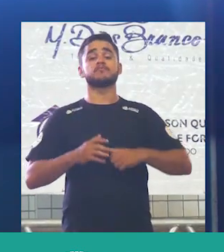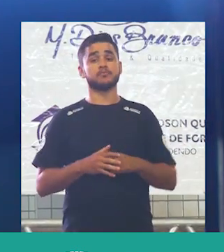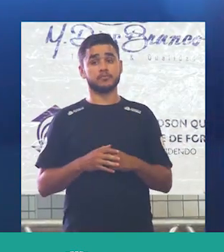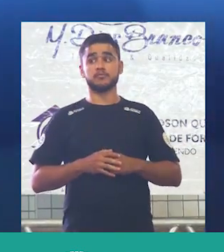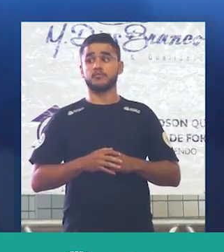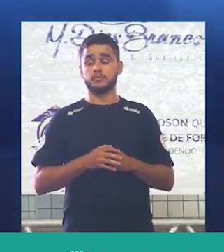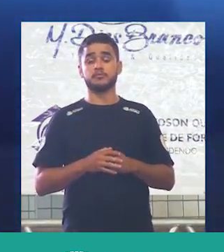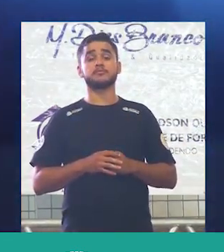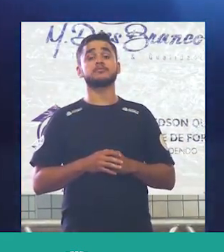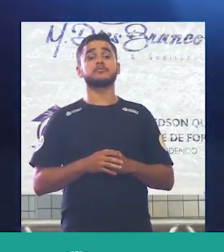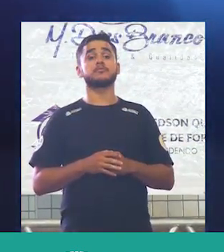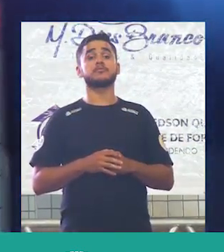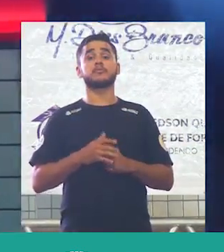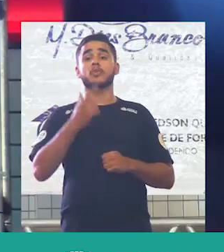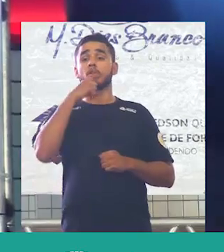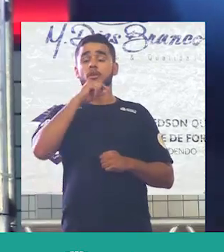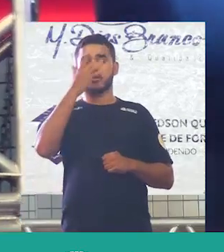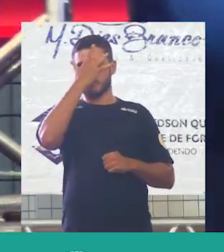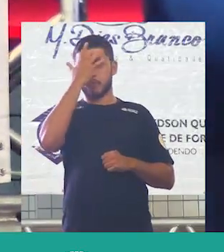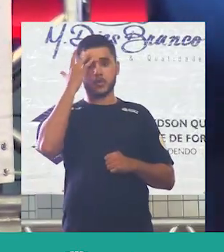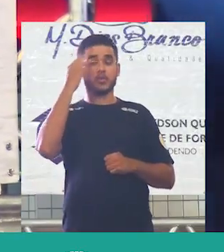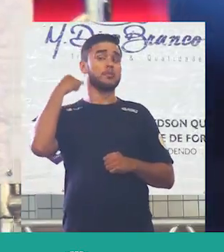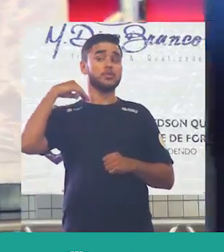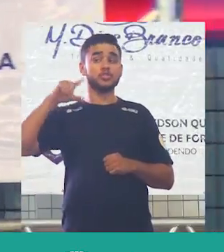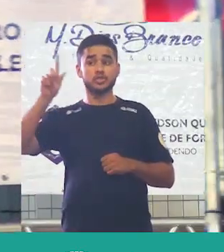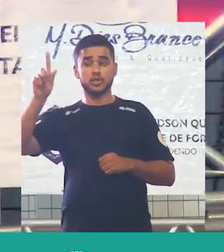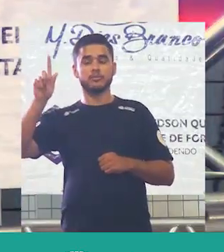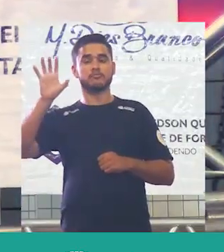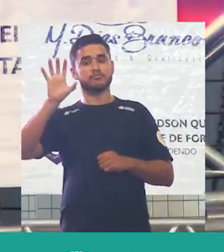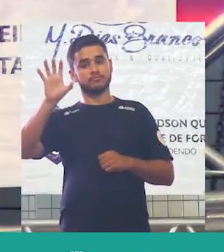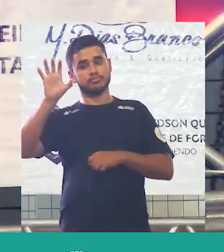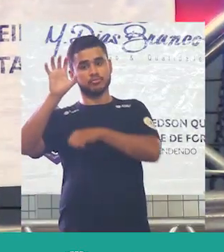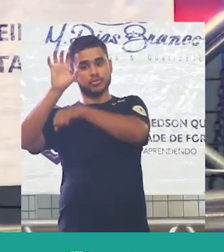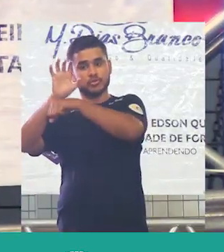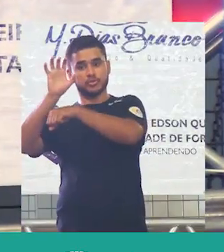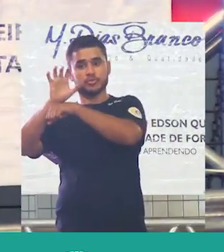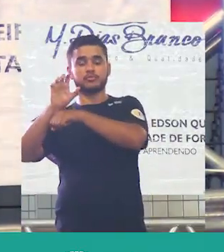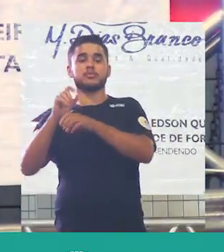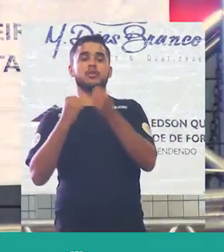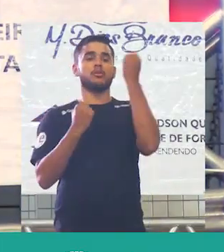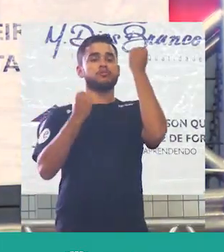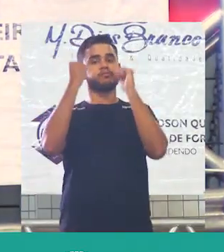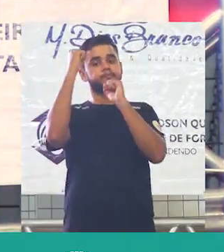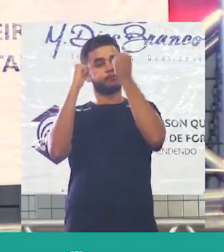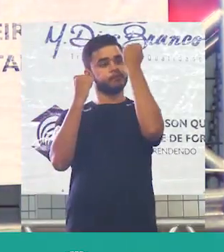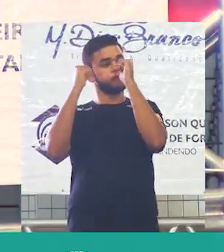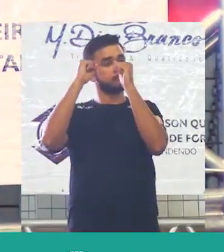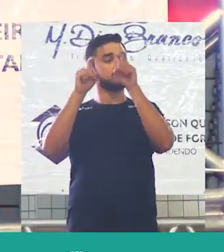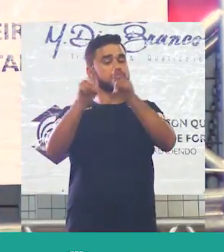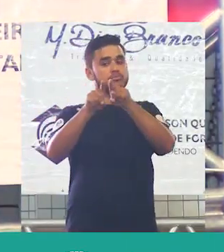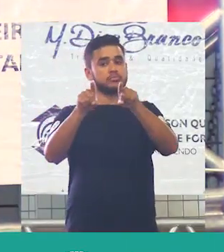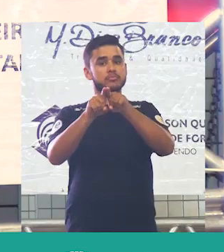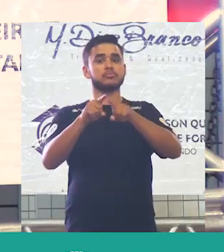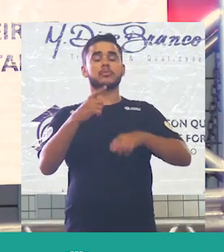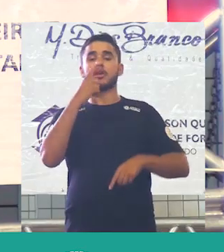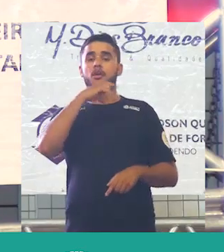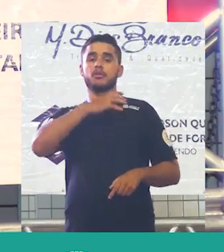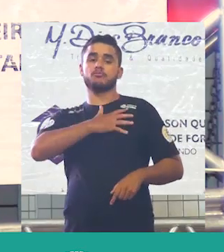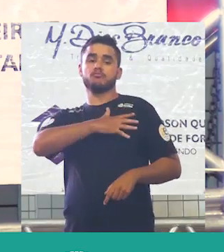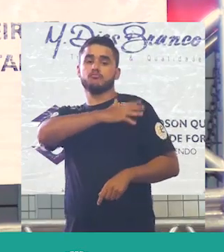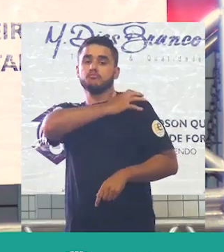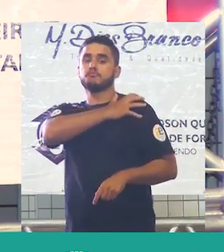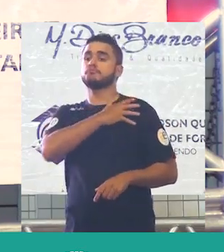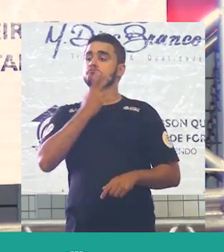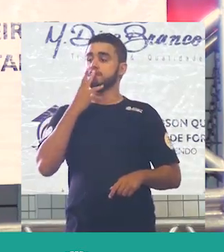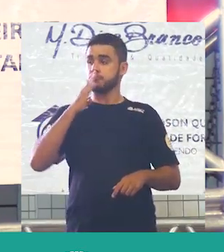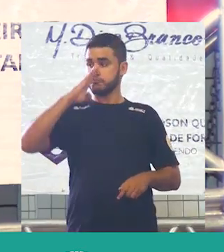formada pelos cafeicultores mineiros, pela burguesia industrial, pelos tenentes